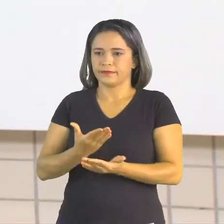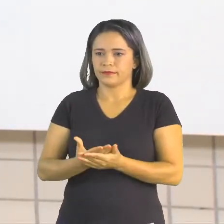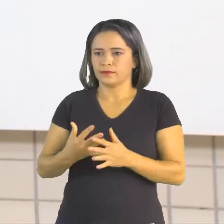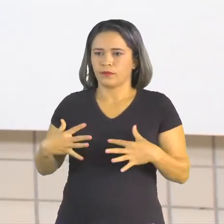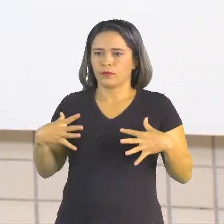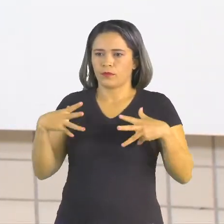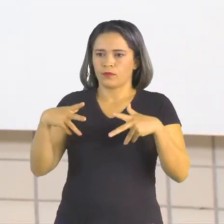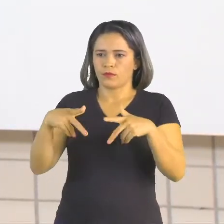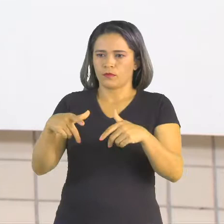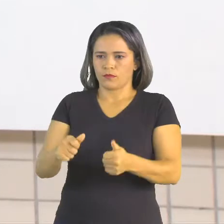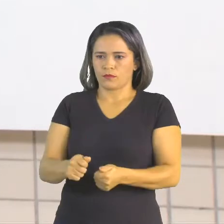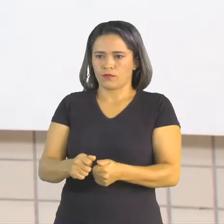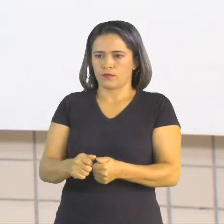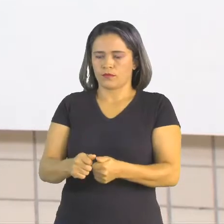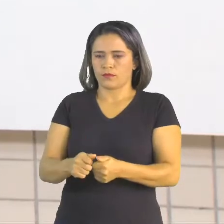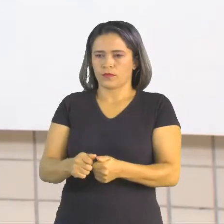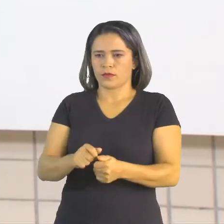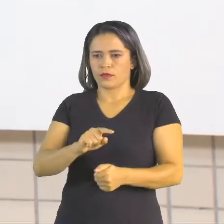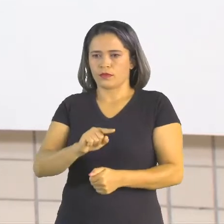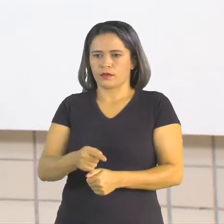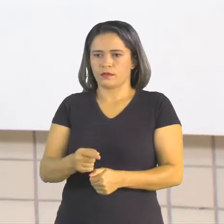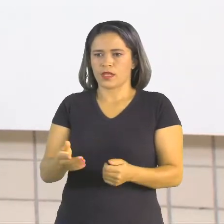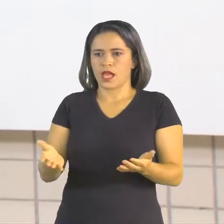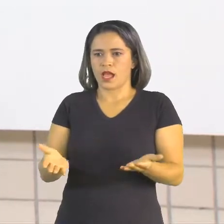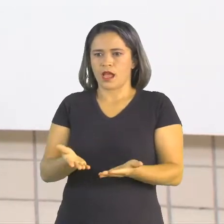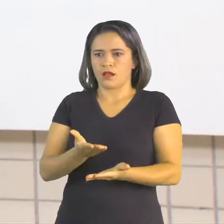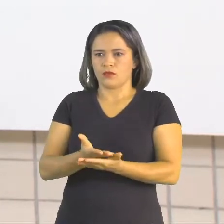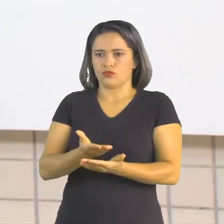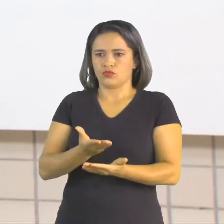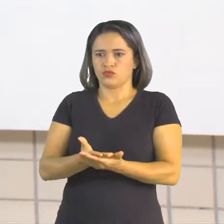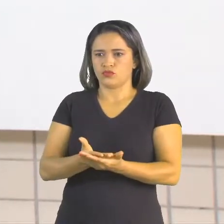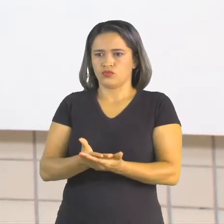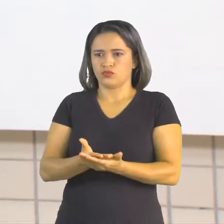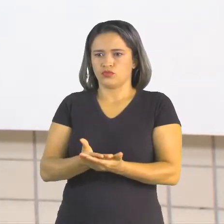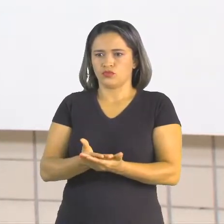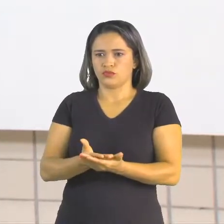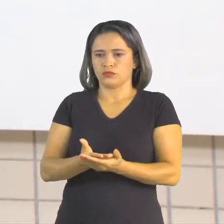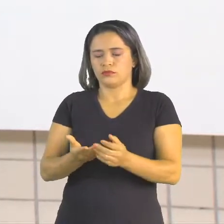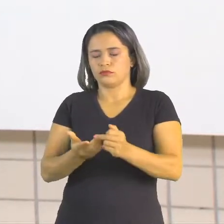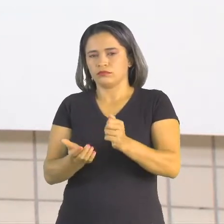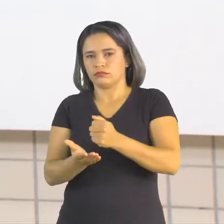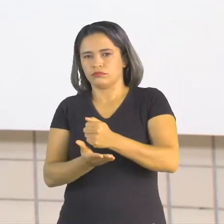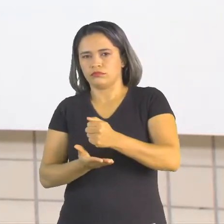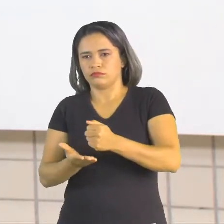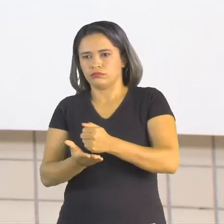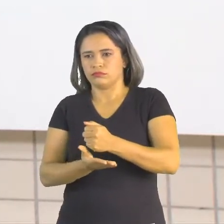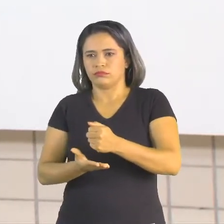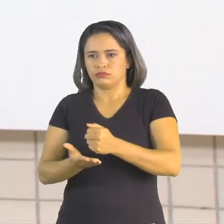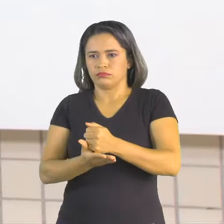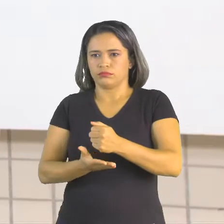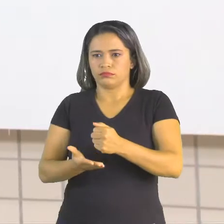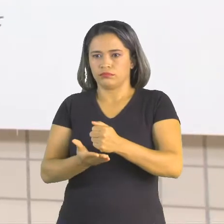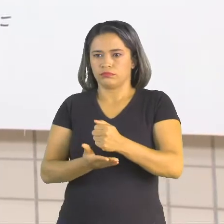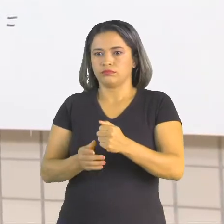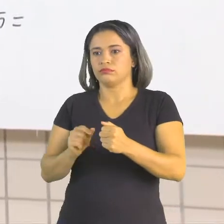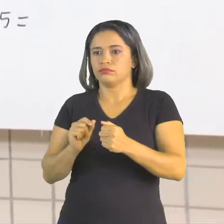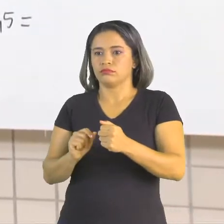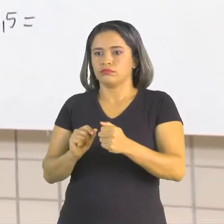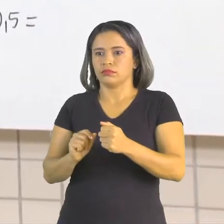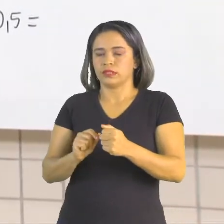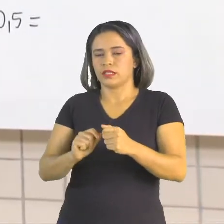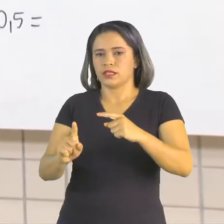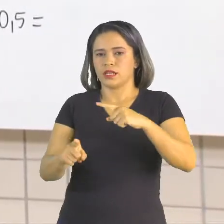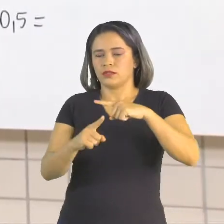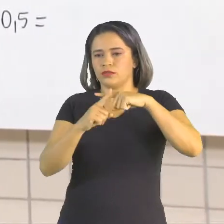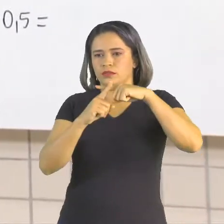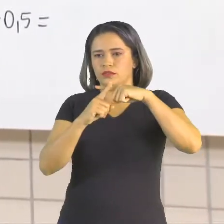com os números decimais, mas na aula de hoje a gente vai começar pelas mais básicas, que são as operações de